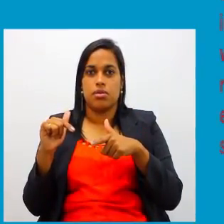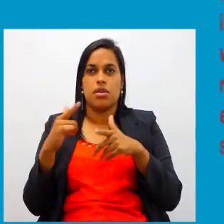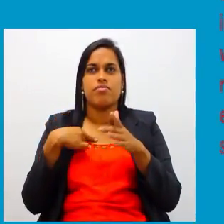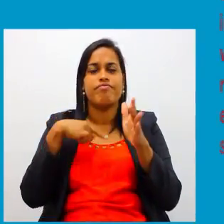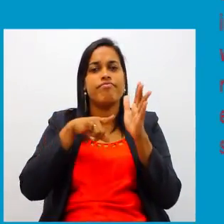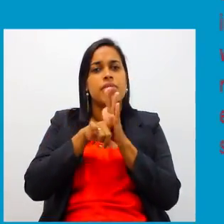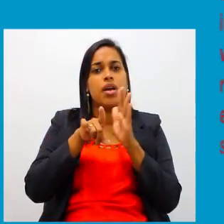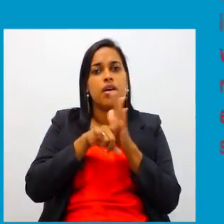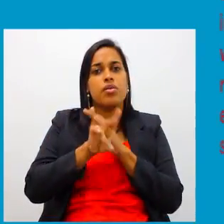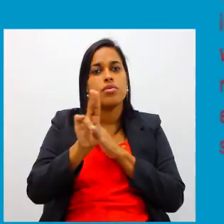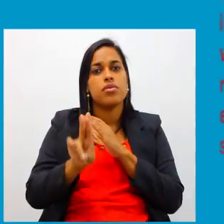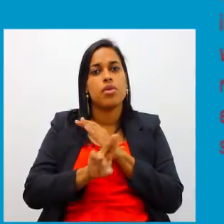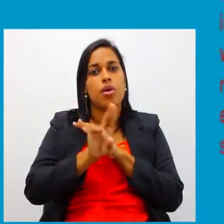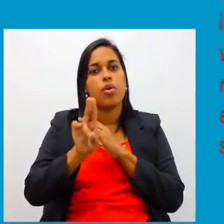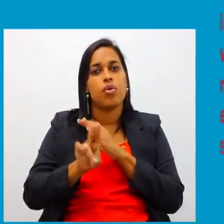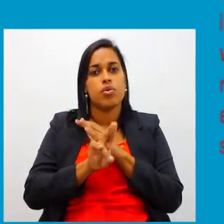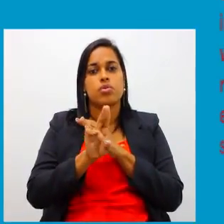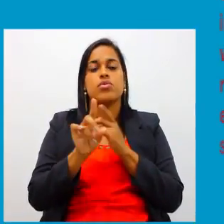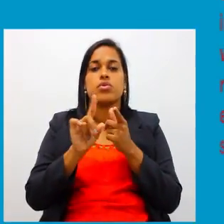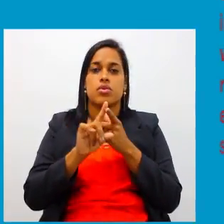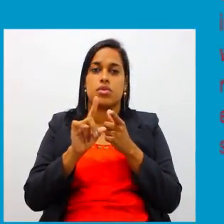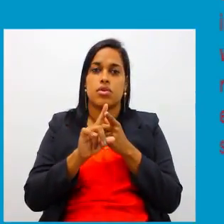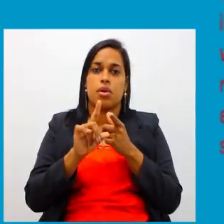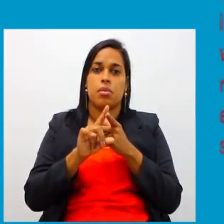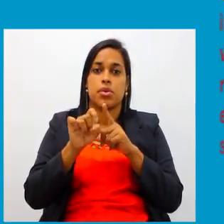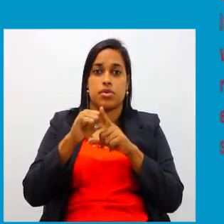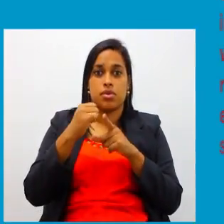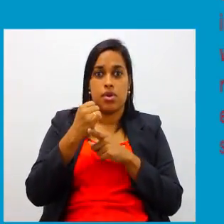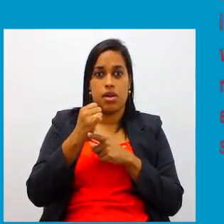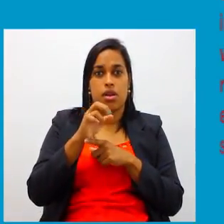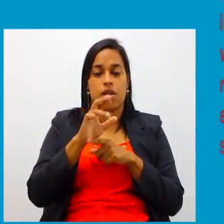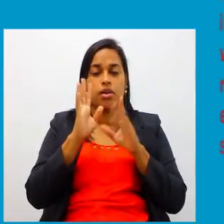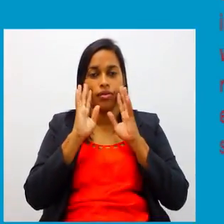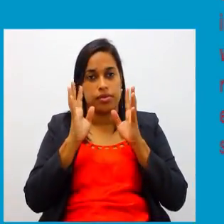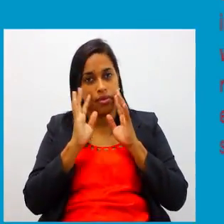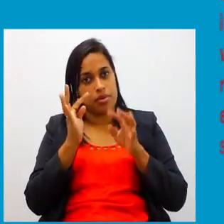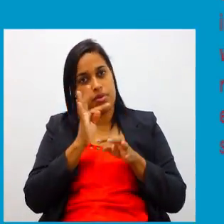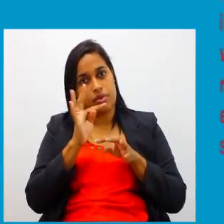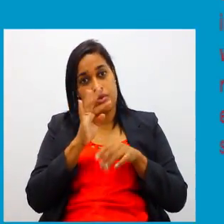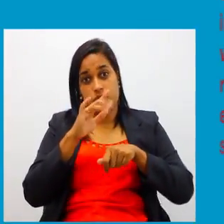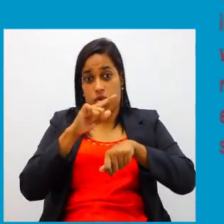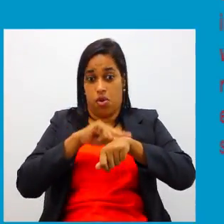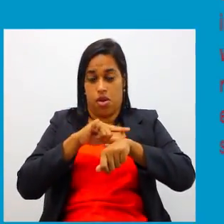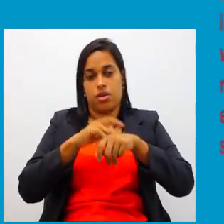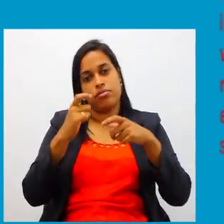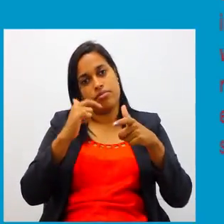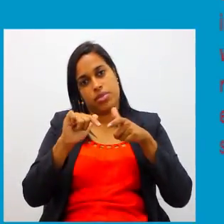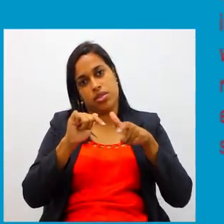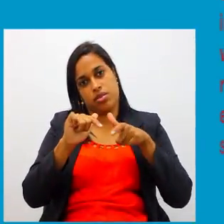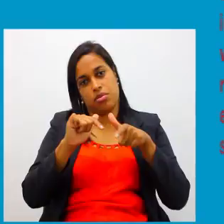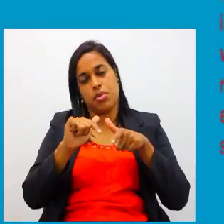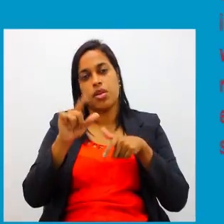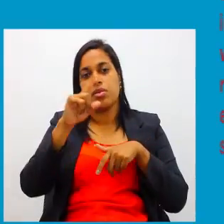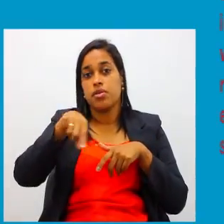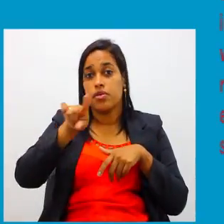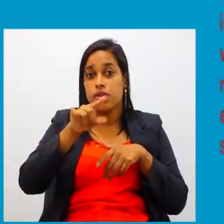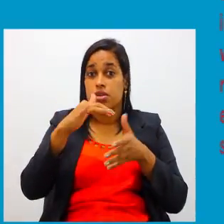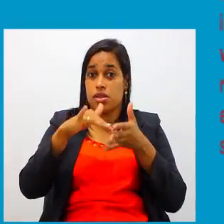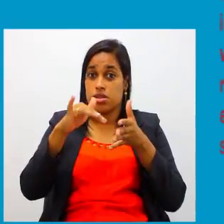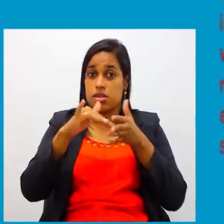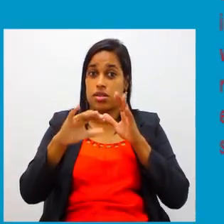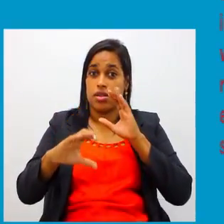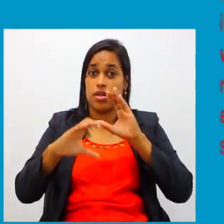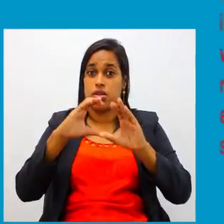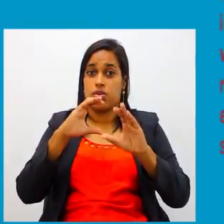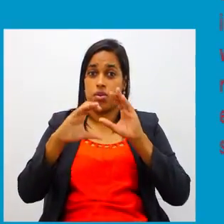elas questionam o uso da rede social dentro da empresa no horário de trabalho. E aí eu trouxe aqui para você uma definição da